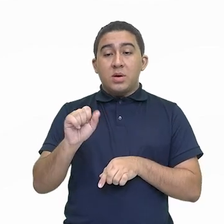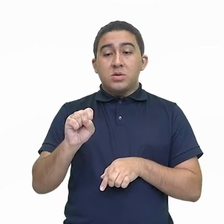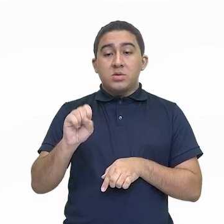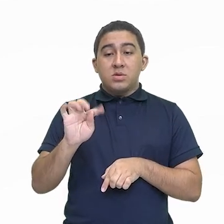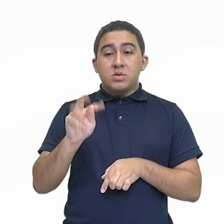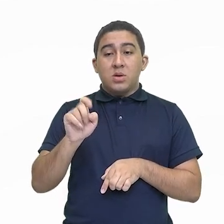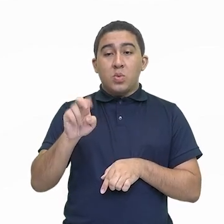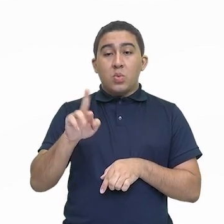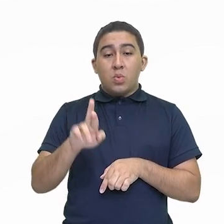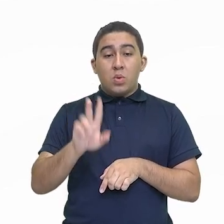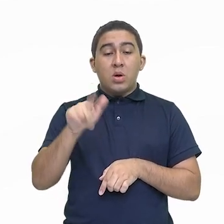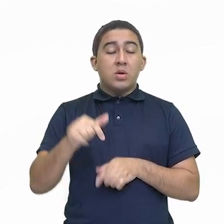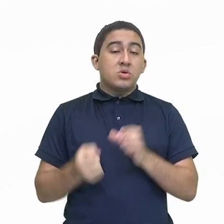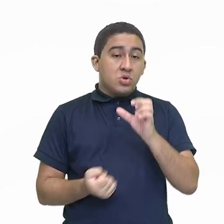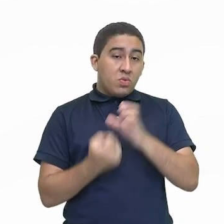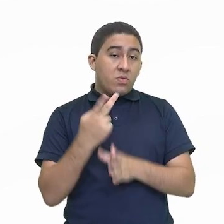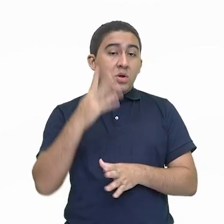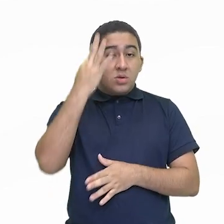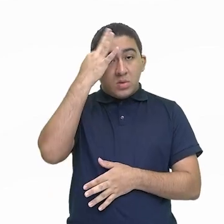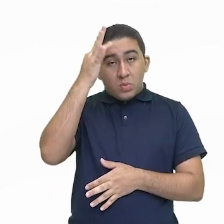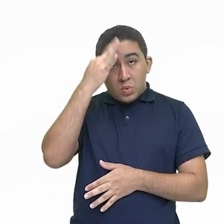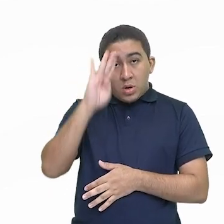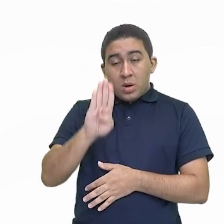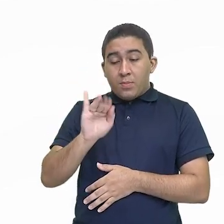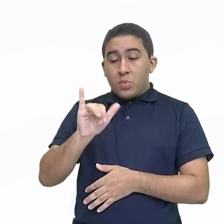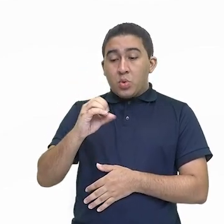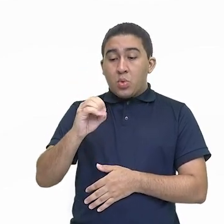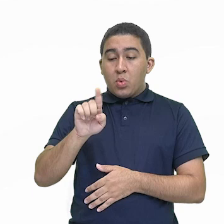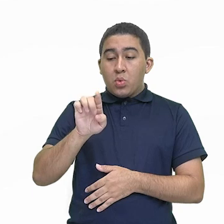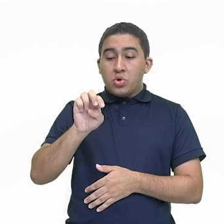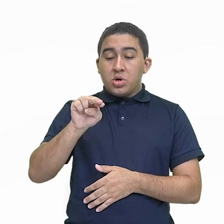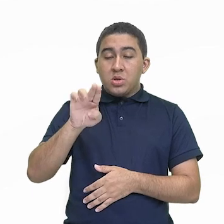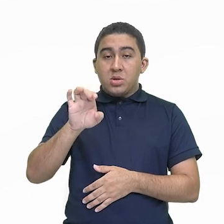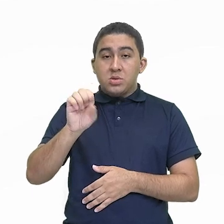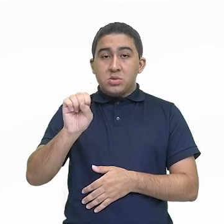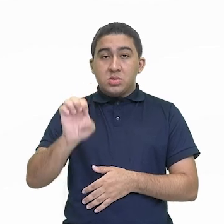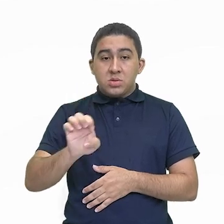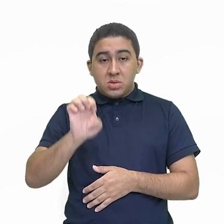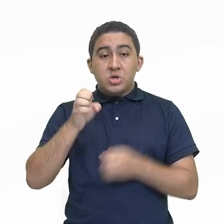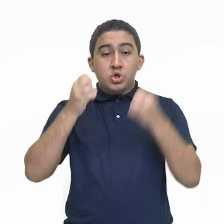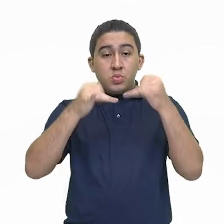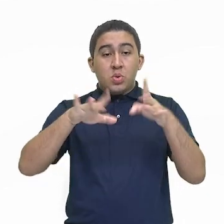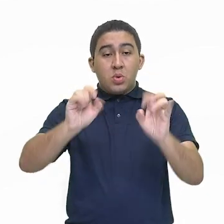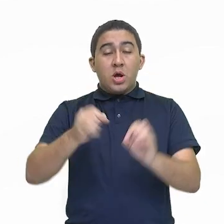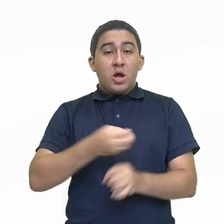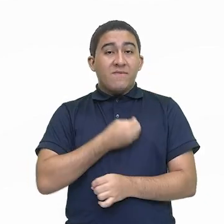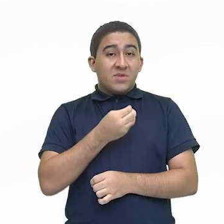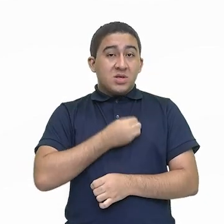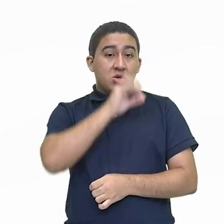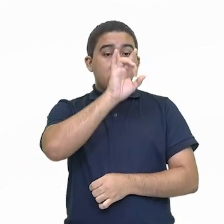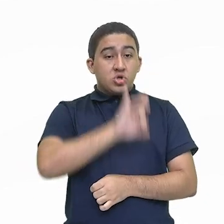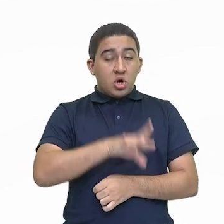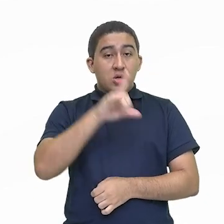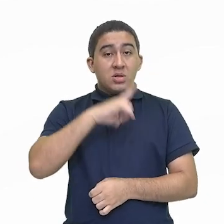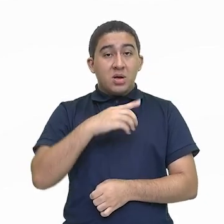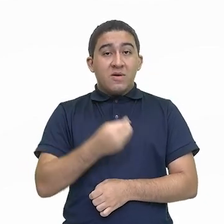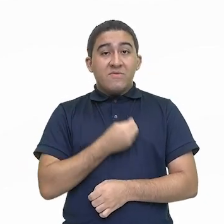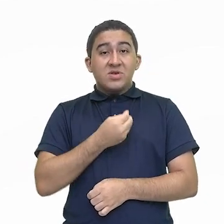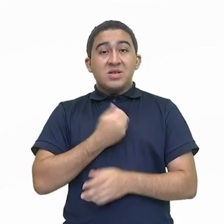teoria da biogênese. A teoria da biogênese, ele diz que a vida surge a partir de